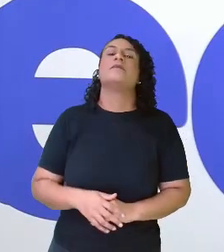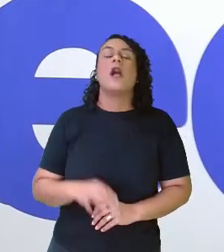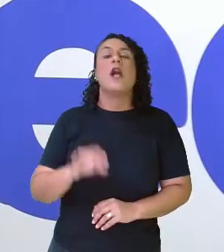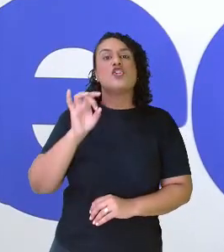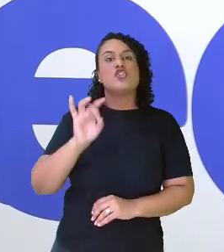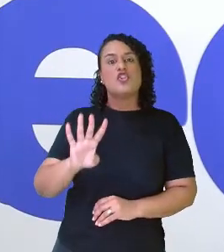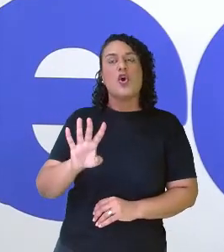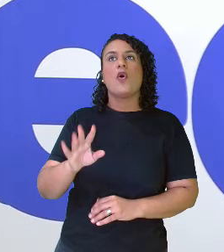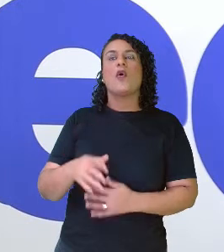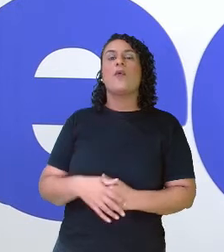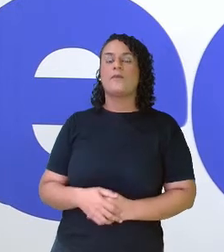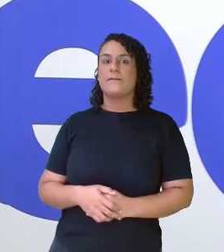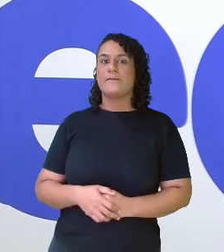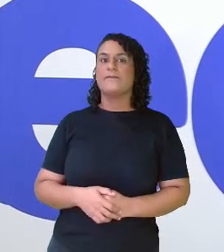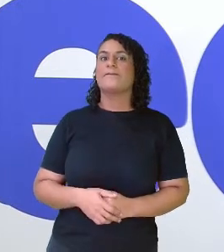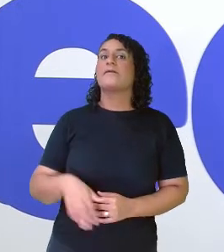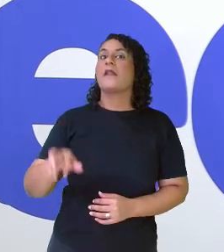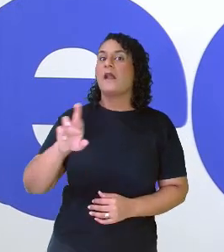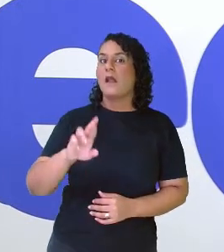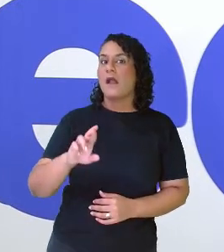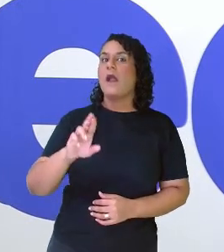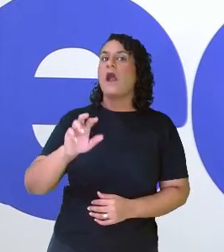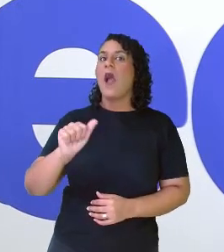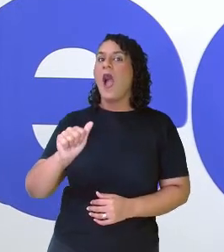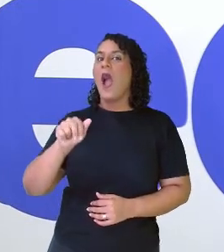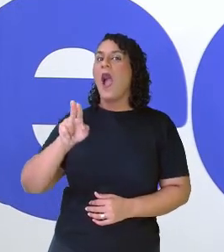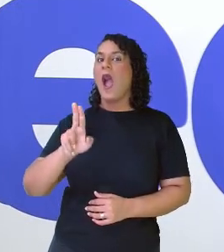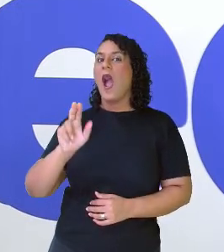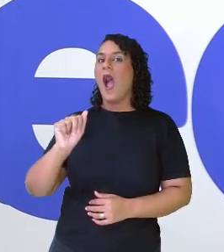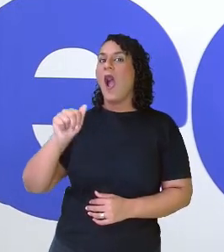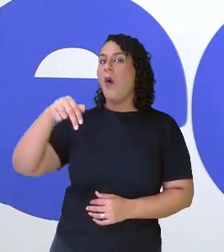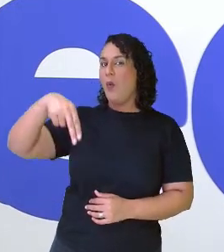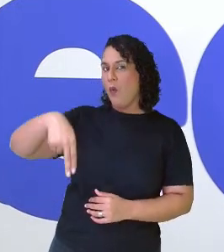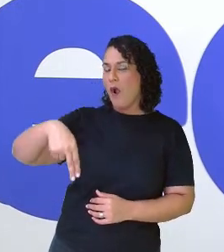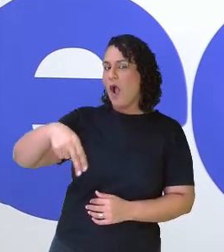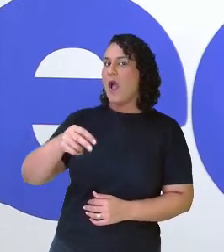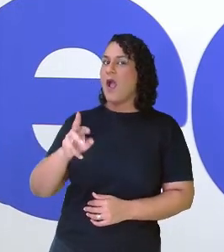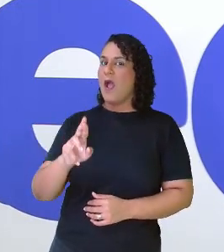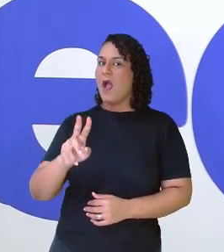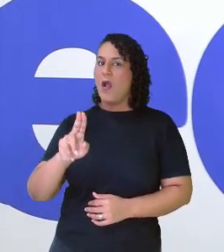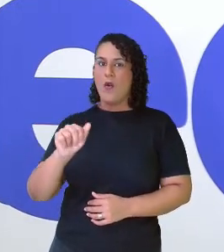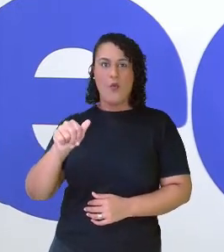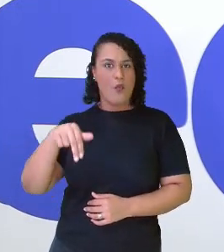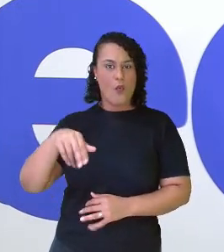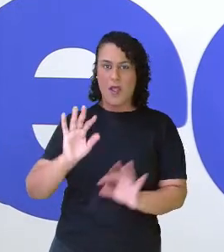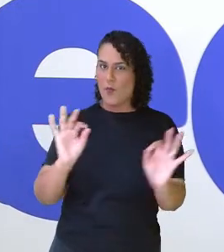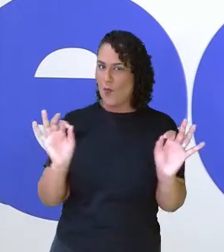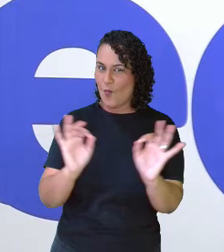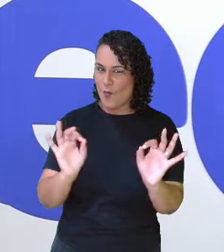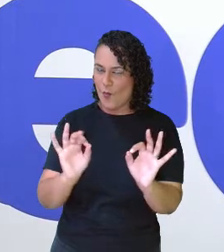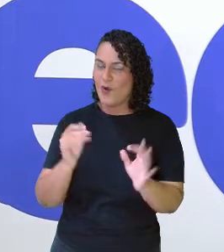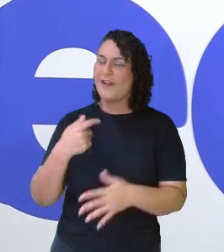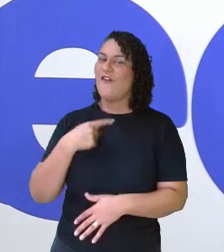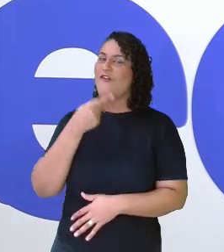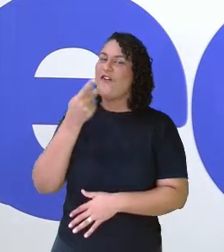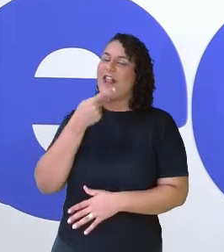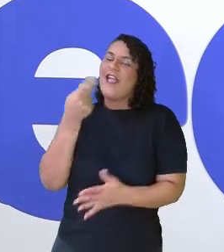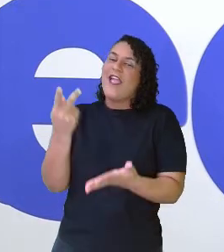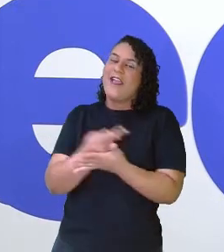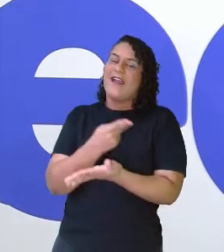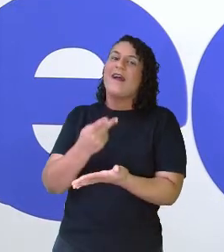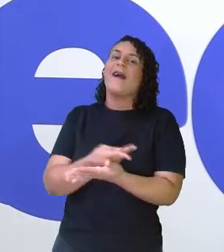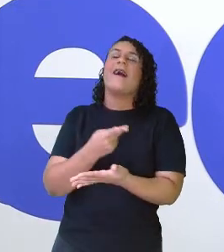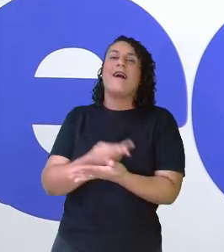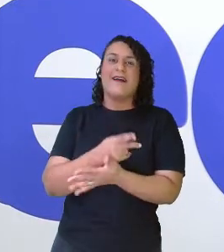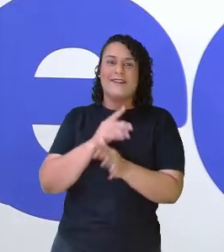retificando aqui, ó, foi o Rauan. Eu falei Juan, hein, professora Sinara? Ele disse professora. Aí eu já tô